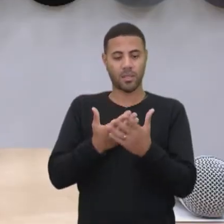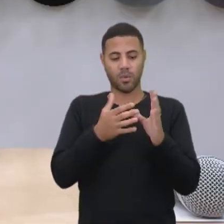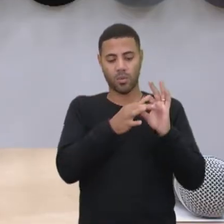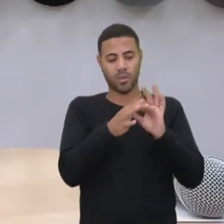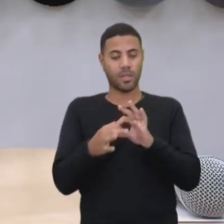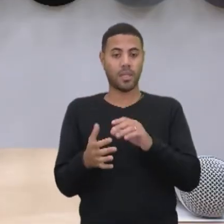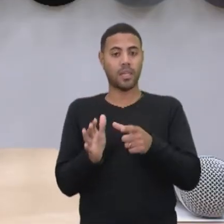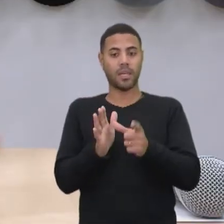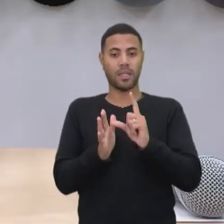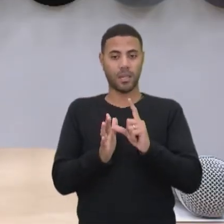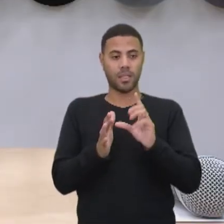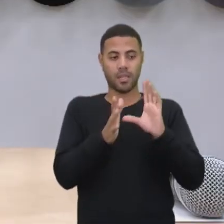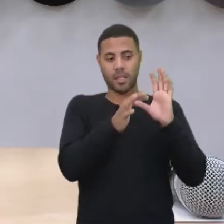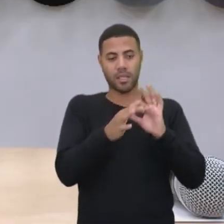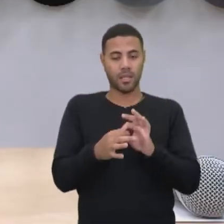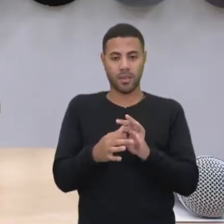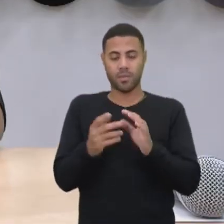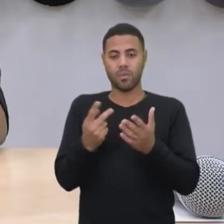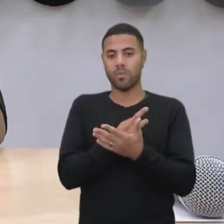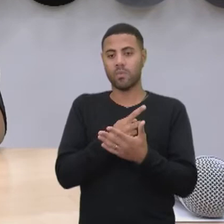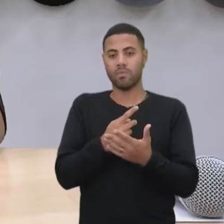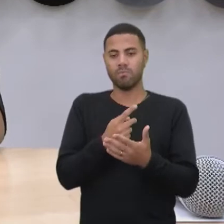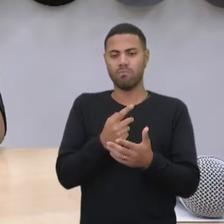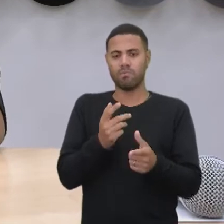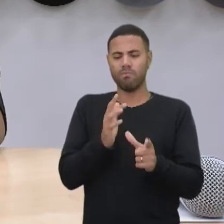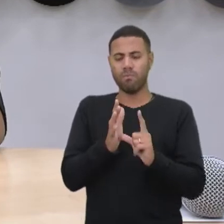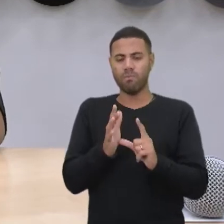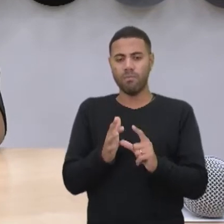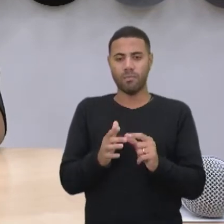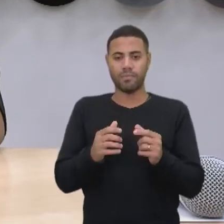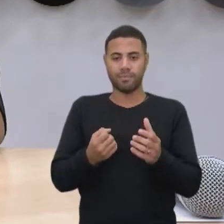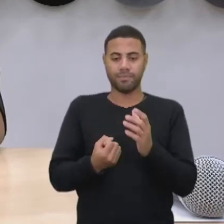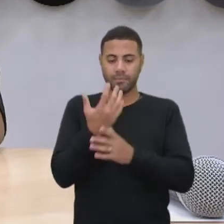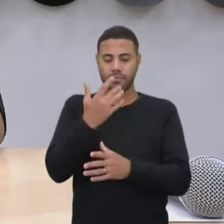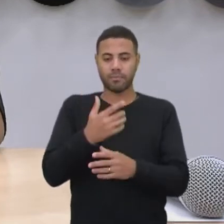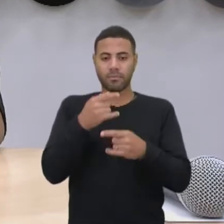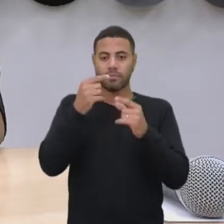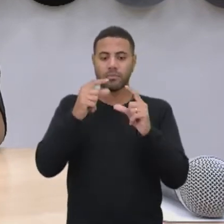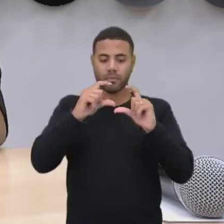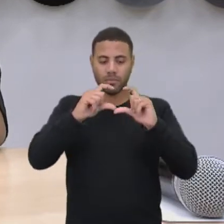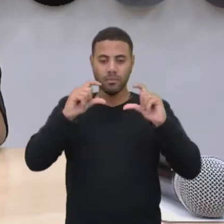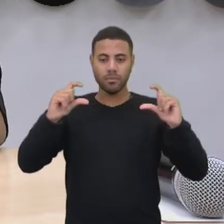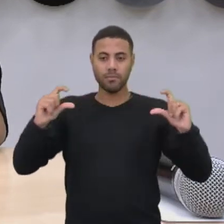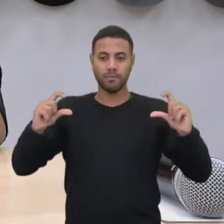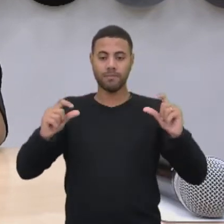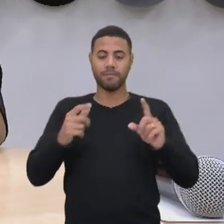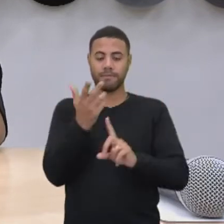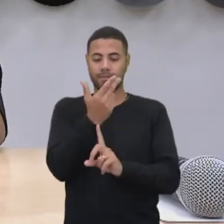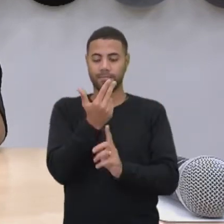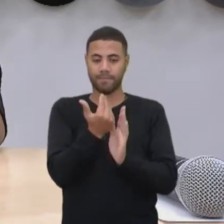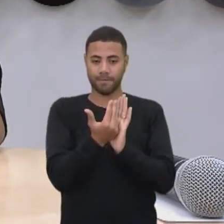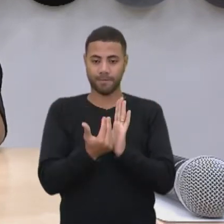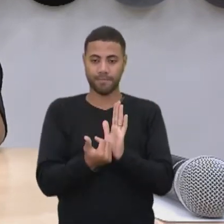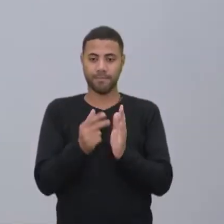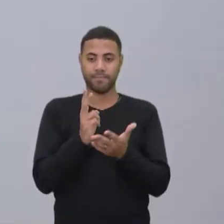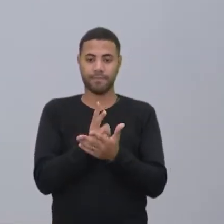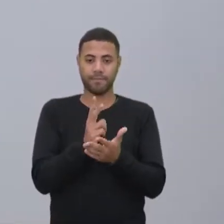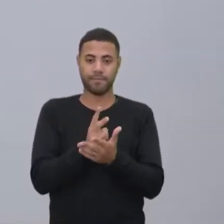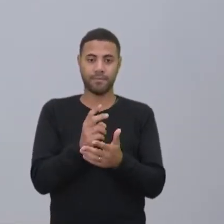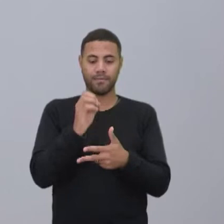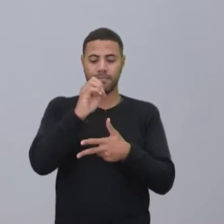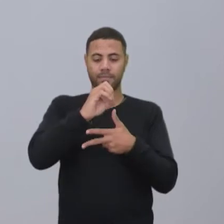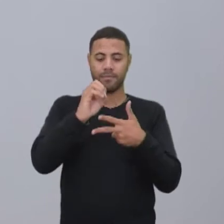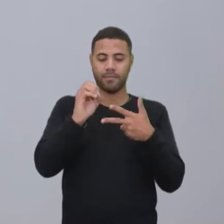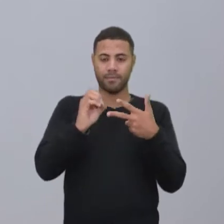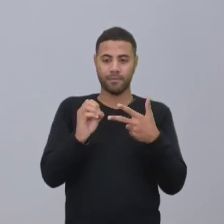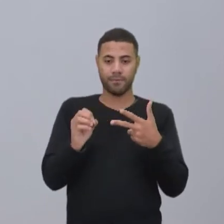contexto que estava ocorrendo quando foi produzida essa tirinha. Lembrar que as tirinhas são muito usadas no Enem, né? Elas são